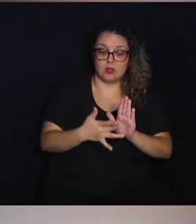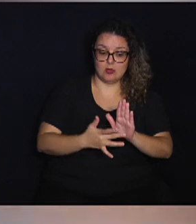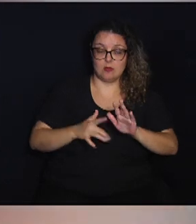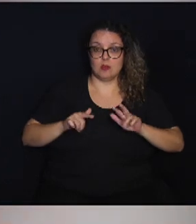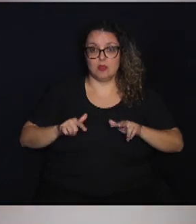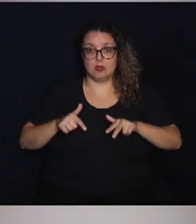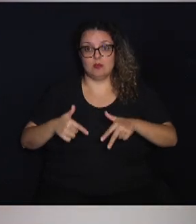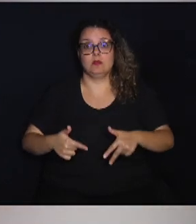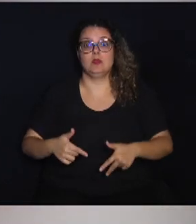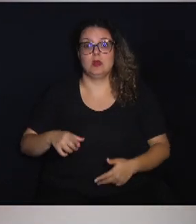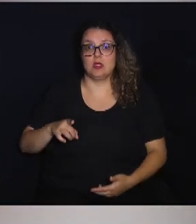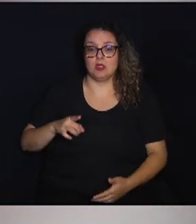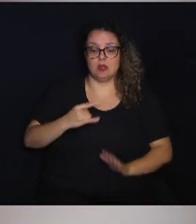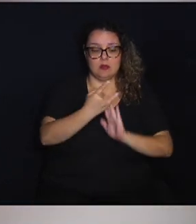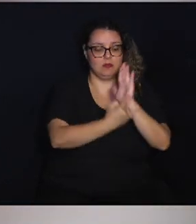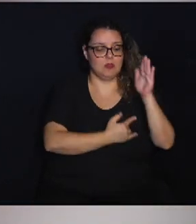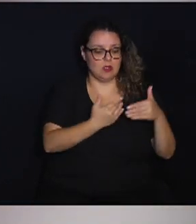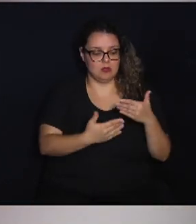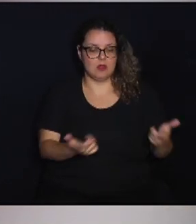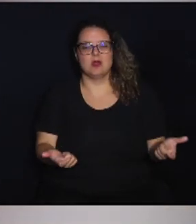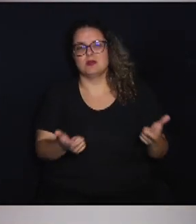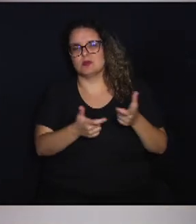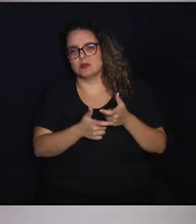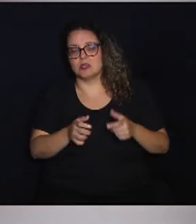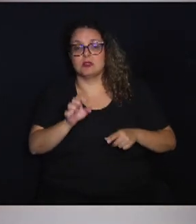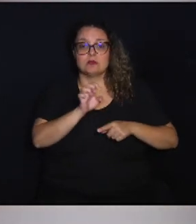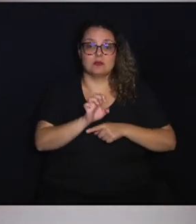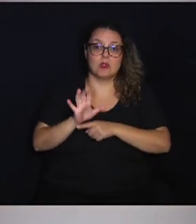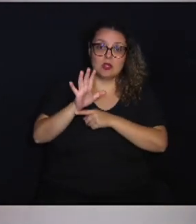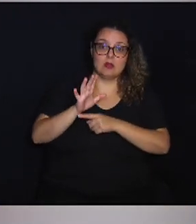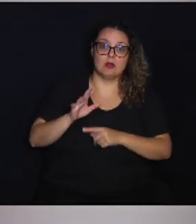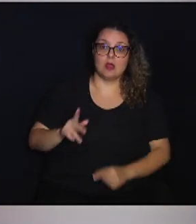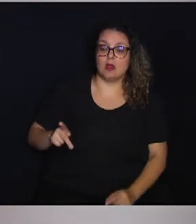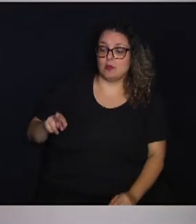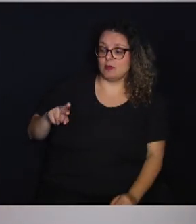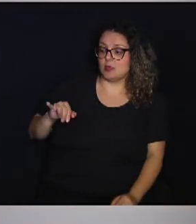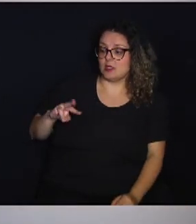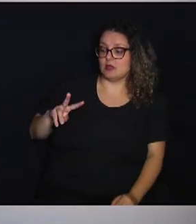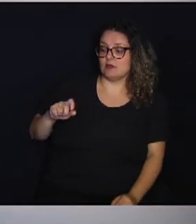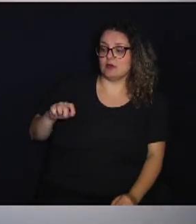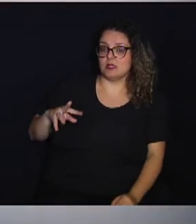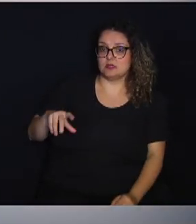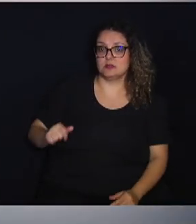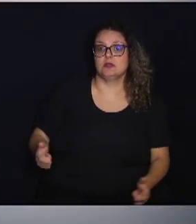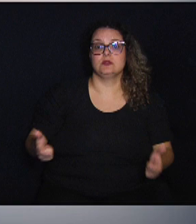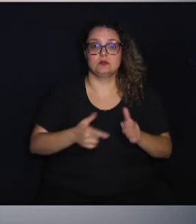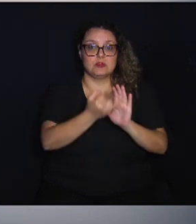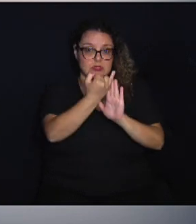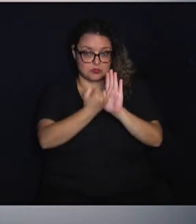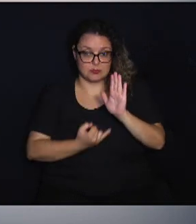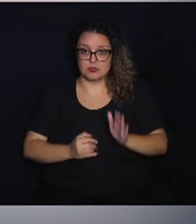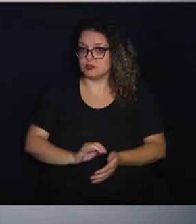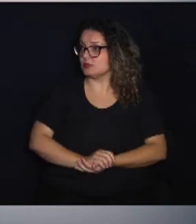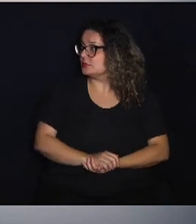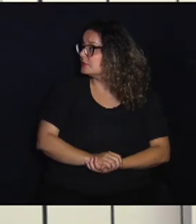a desburocratização do Estado, a privatização e a redução de impostos.